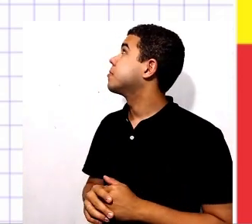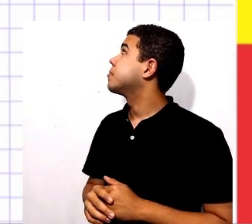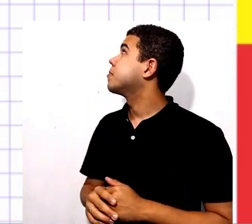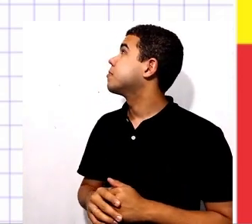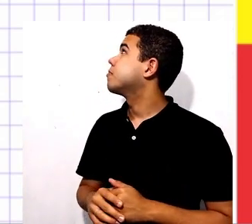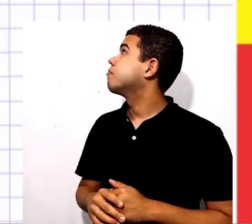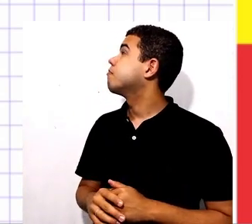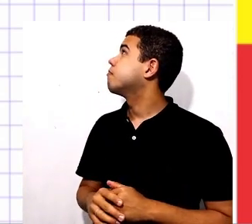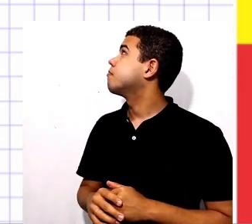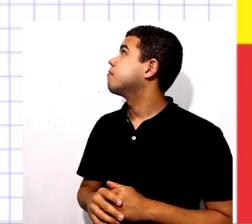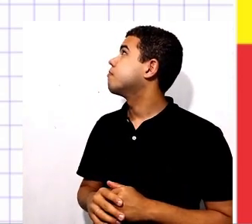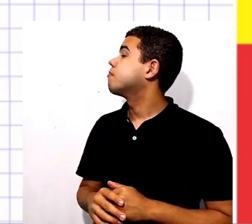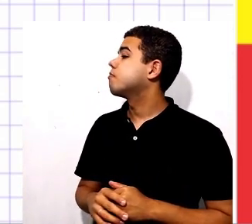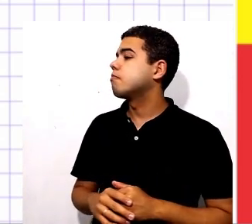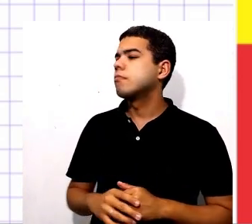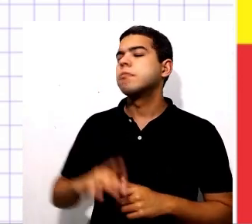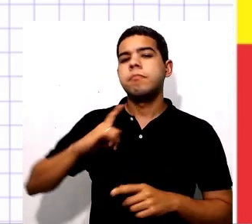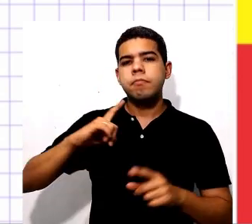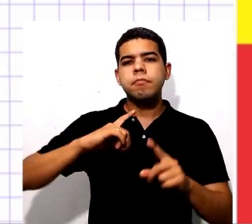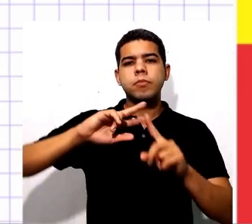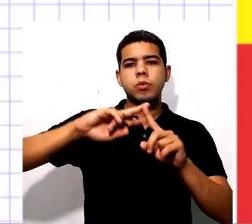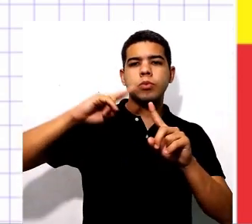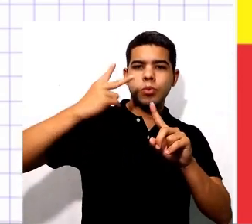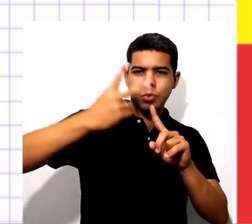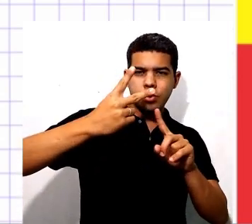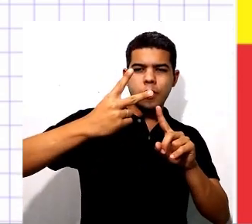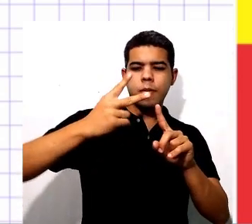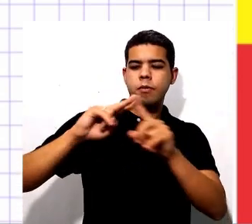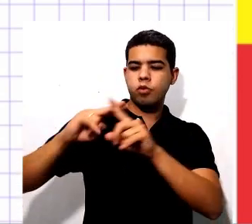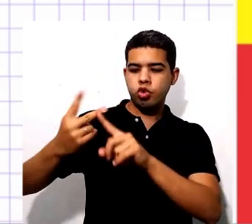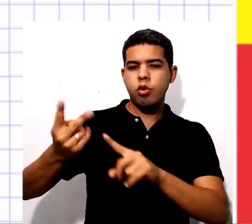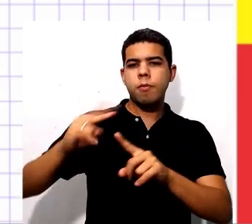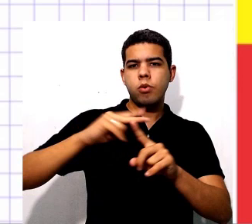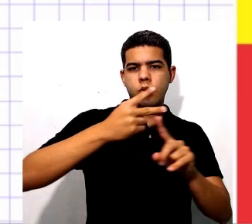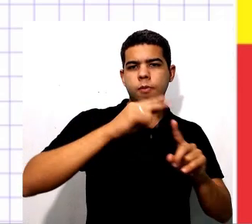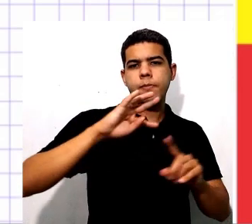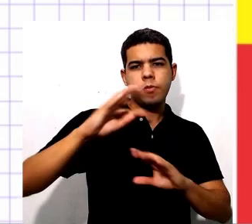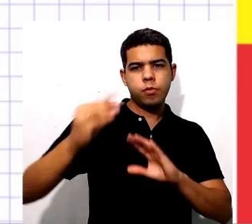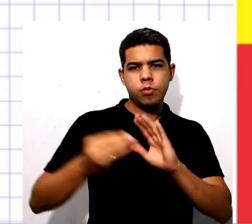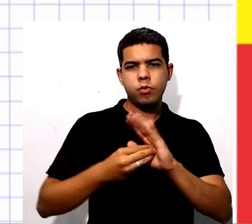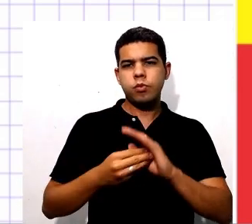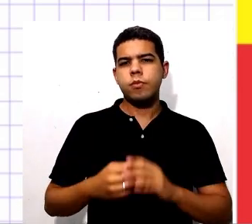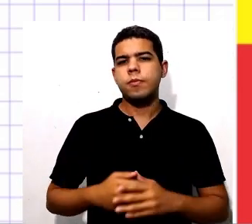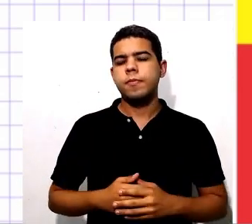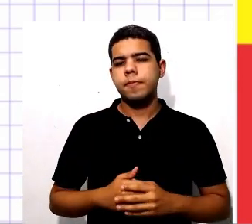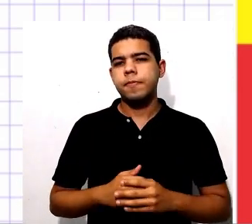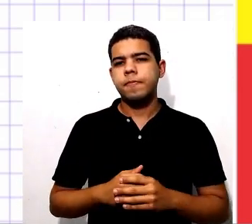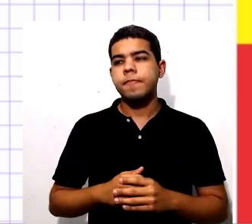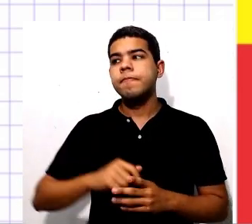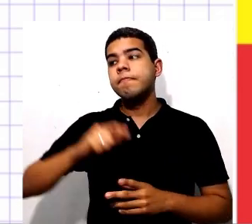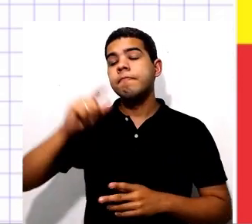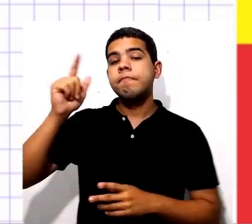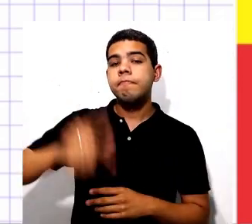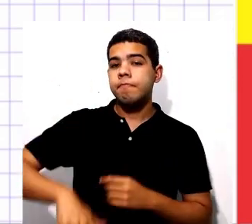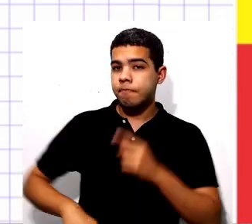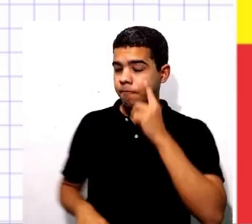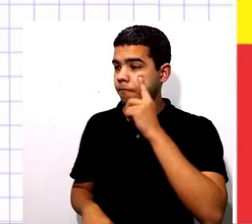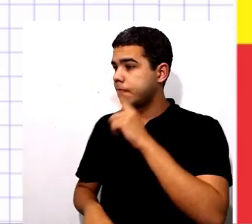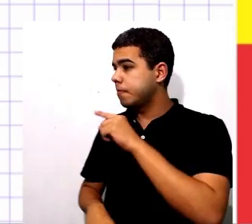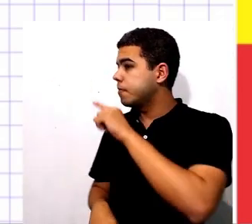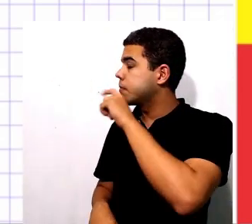outra figura, estou dobrando, então todos os lados vão dobrar. Beleza? Agora, observe aí mais uma vez que existe o